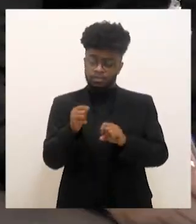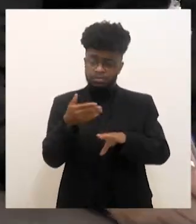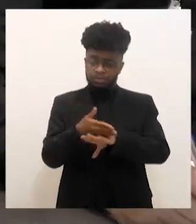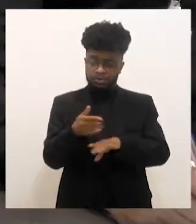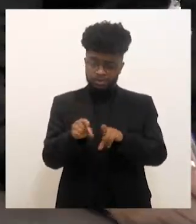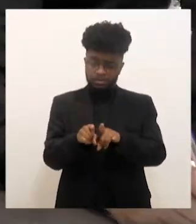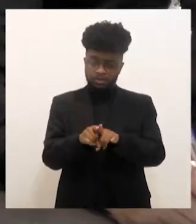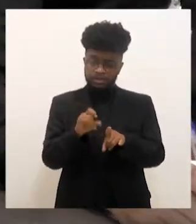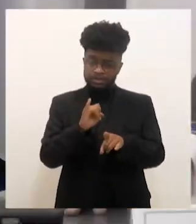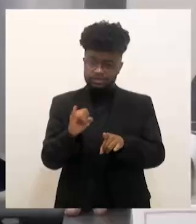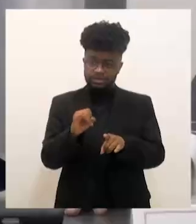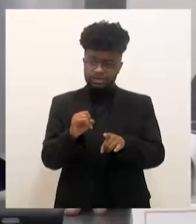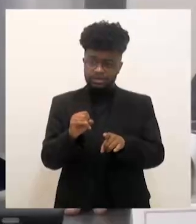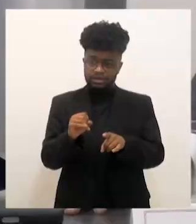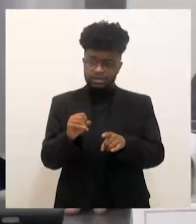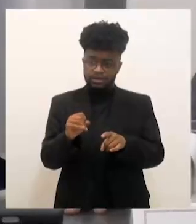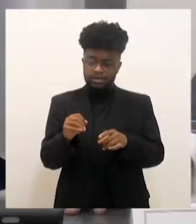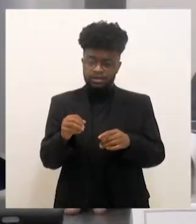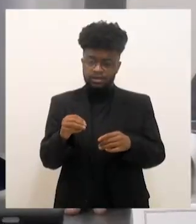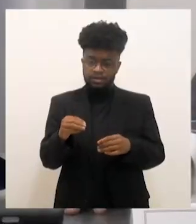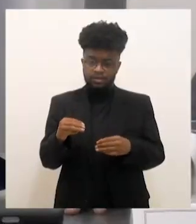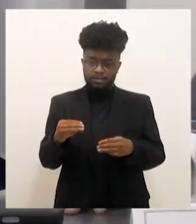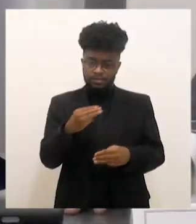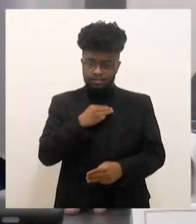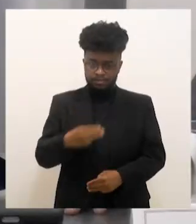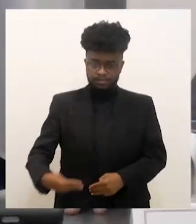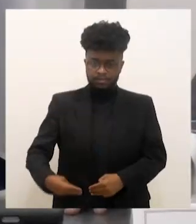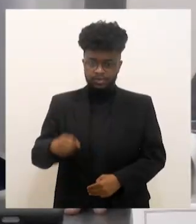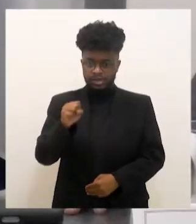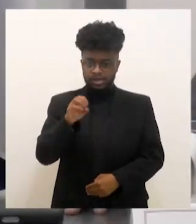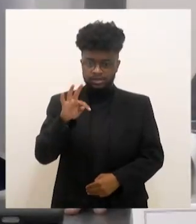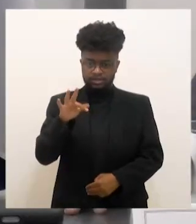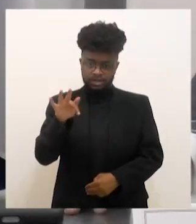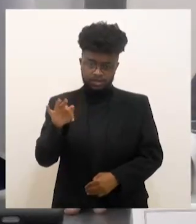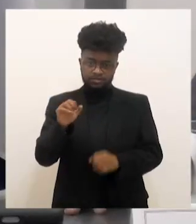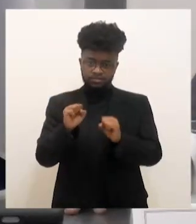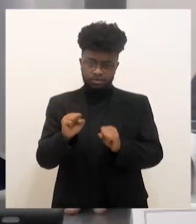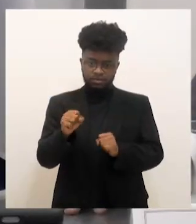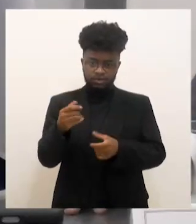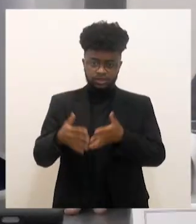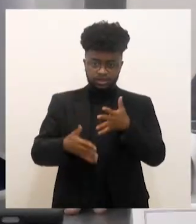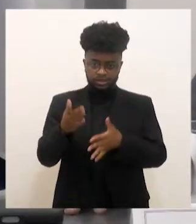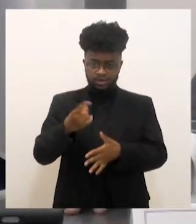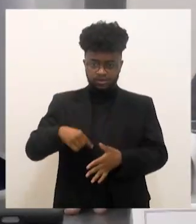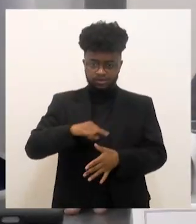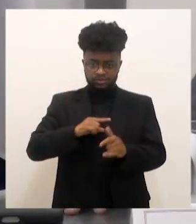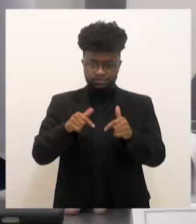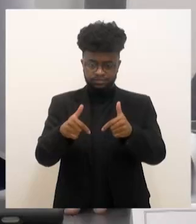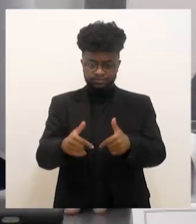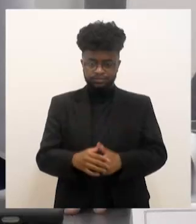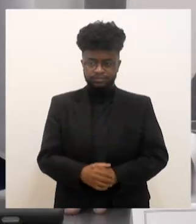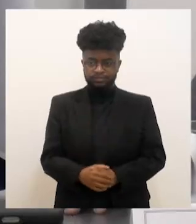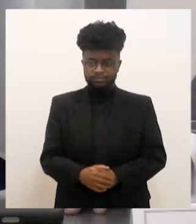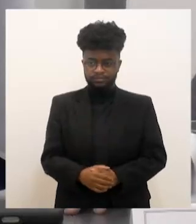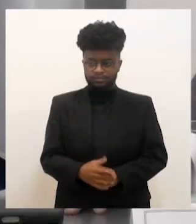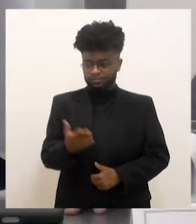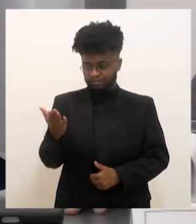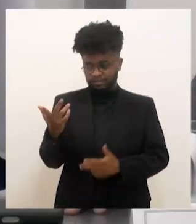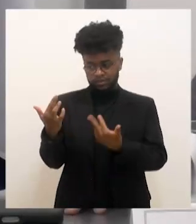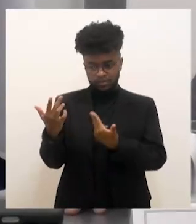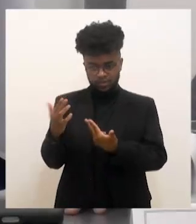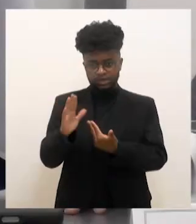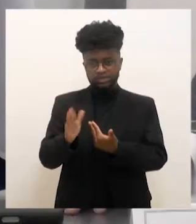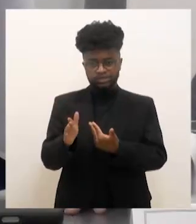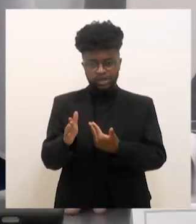virar ministro do STF, pode atrapalhar ou pelo menos contestar muito do que a gente faz aqui. Mas Vossa Excelência, como eu, já está vendo